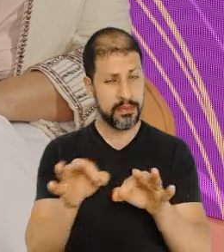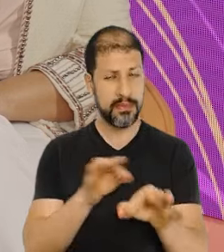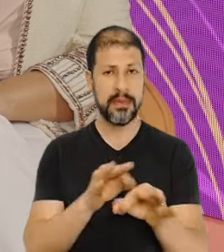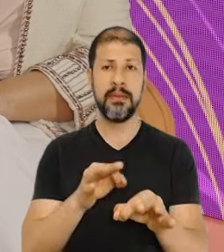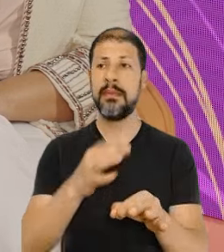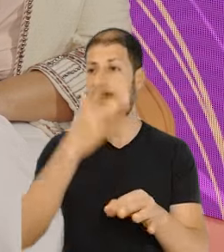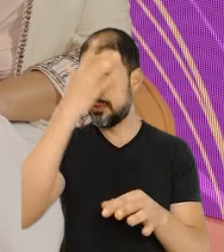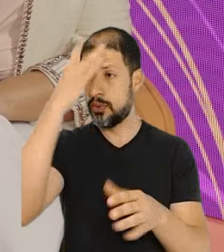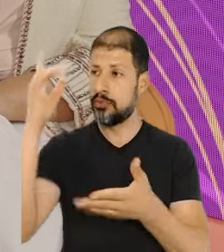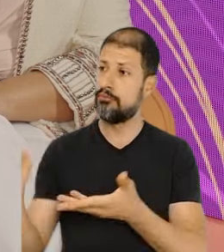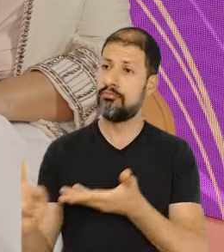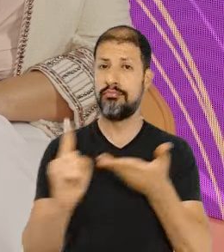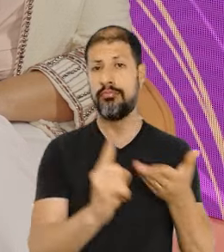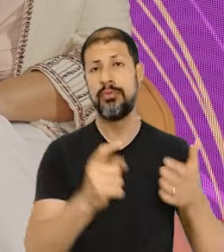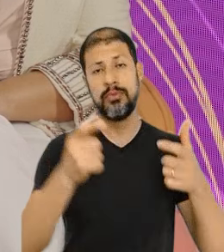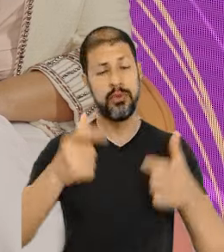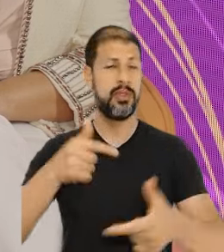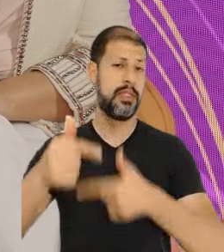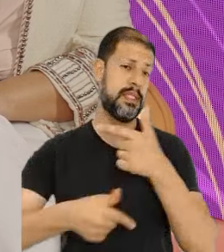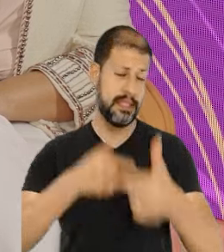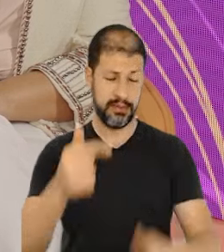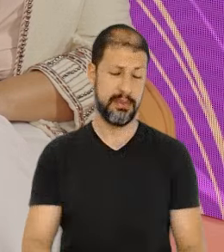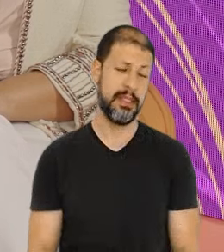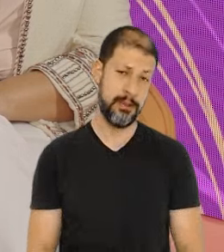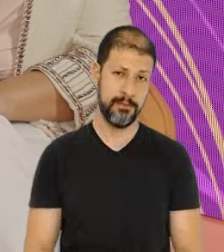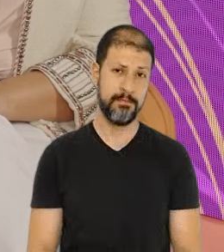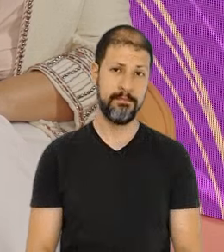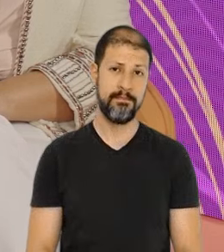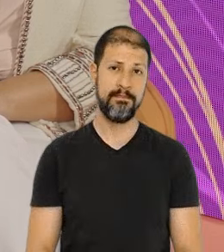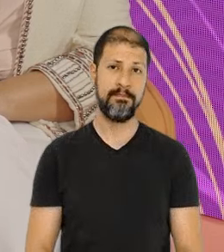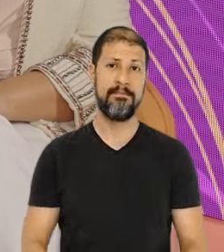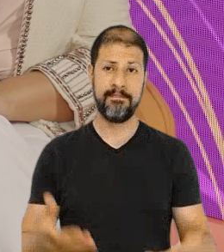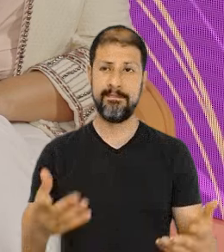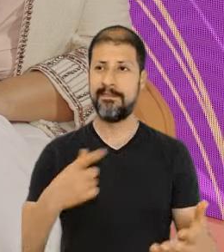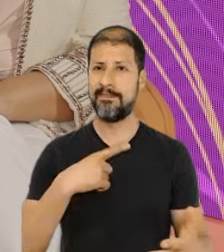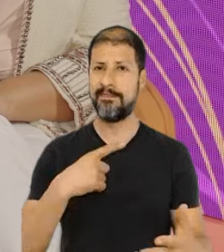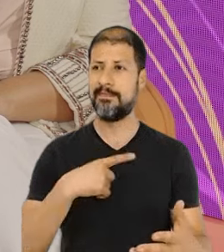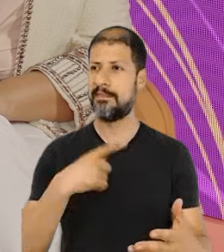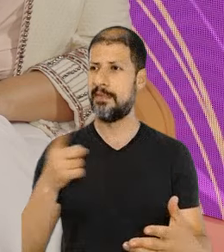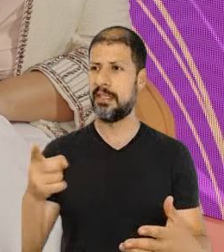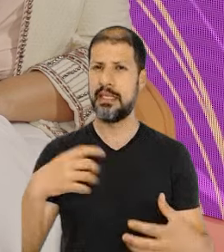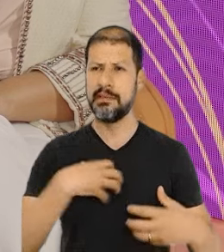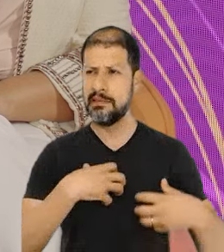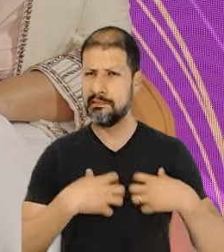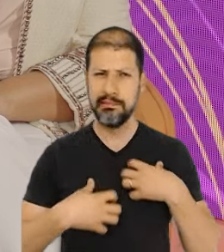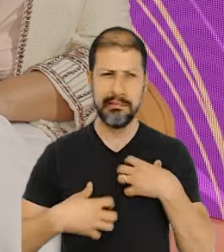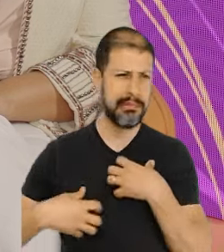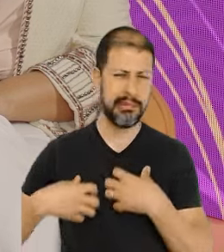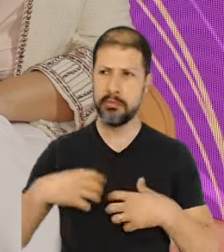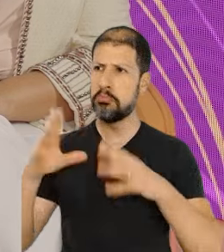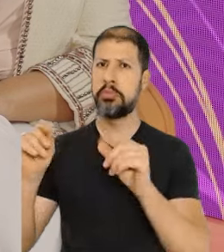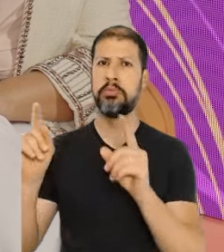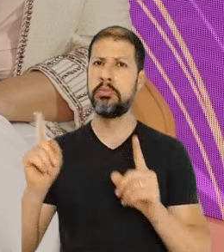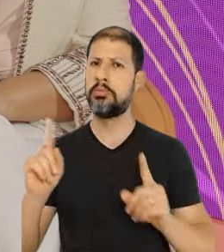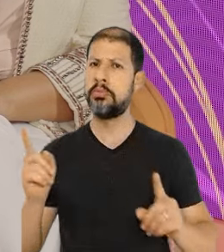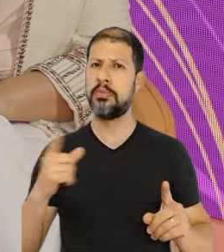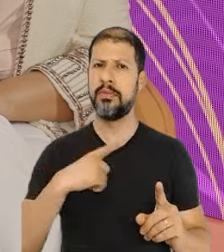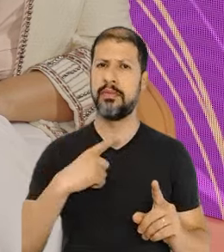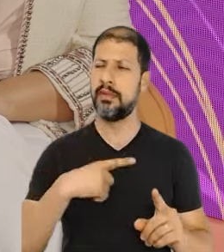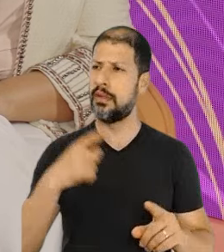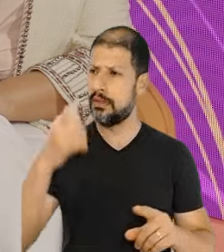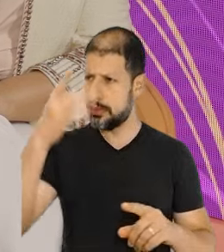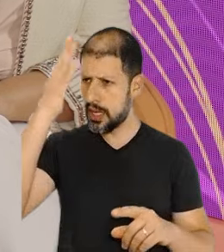para recebê-los no ambiente de trabalho né Sem violar ali a restrição a